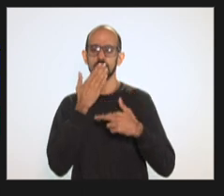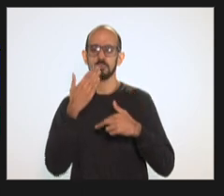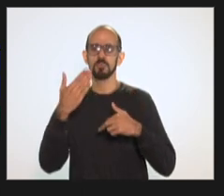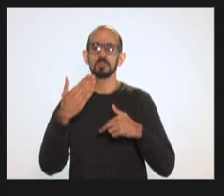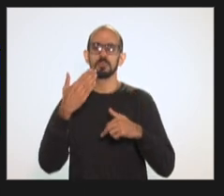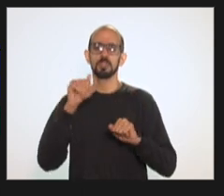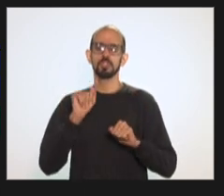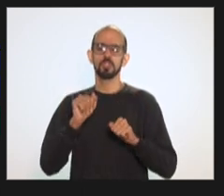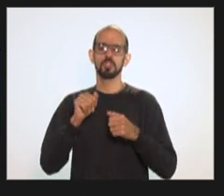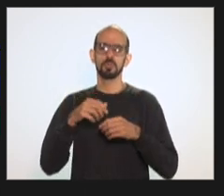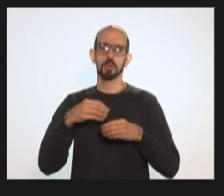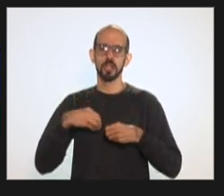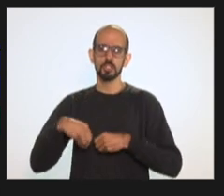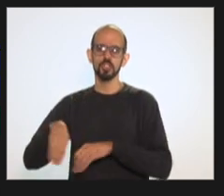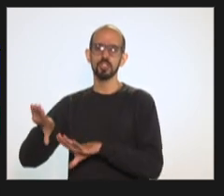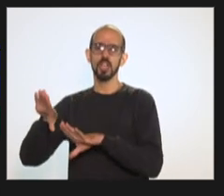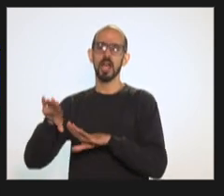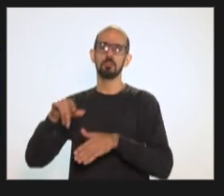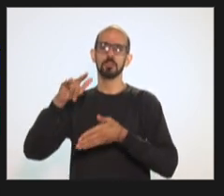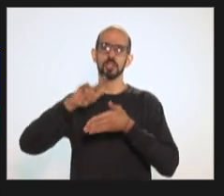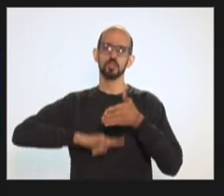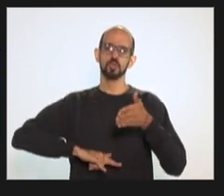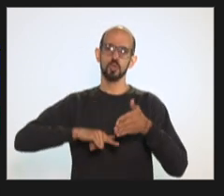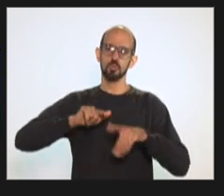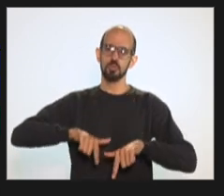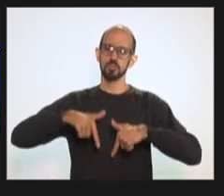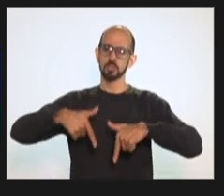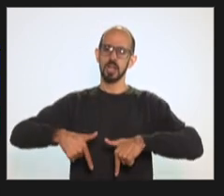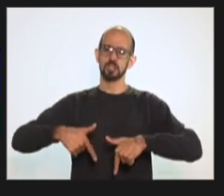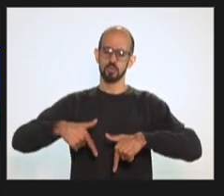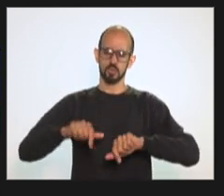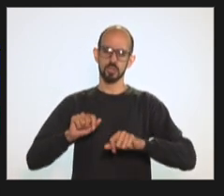encaminar essas ações de um modo mais objetivo